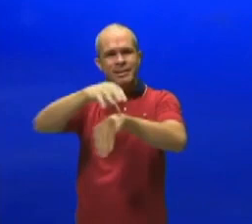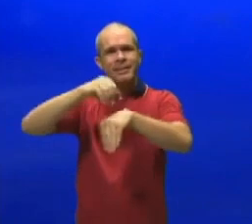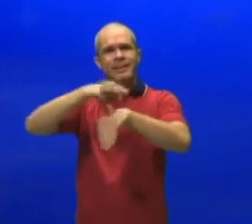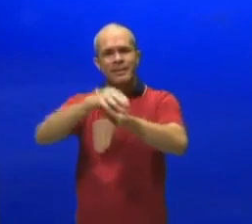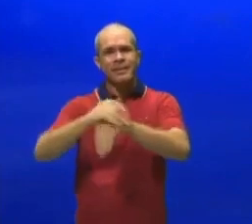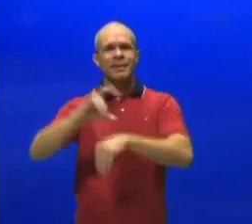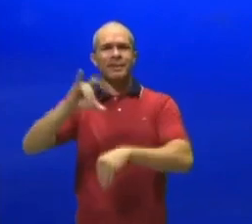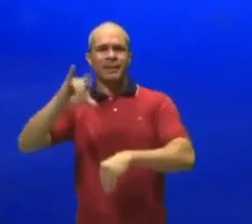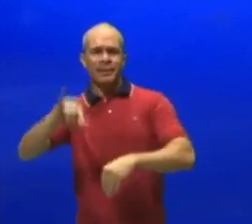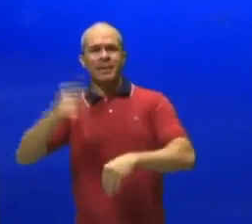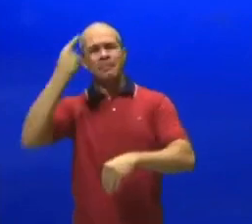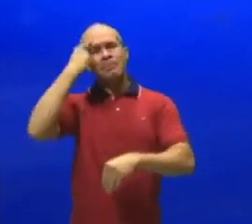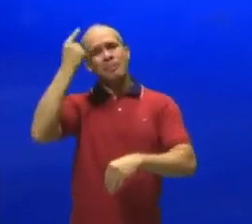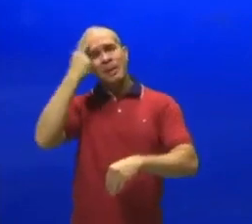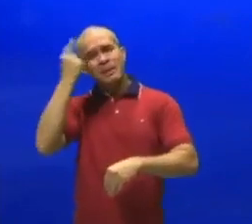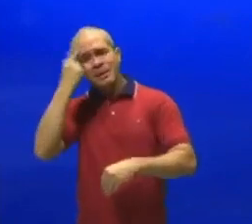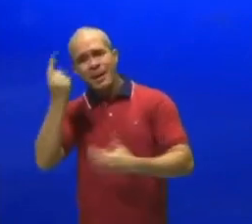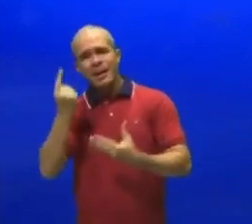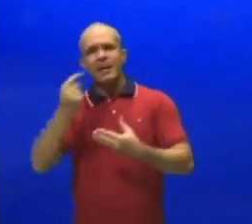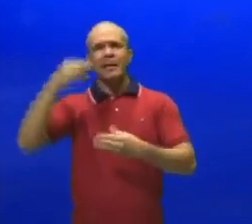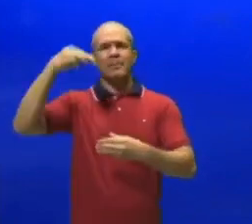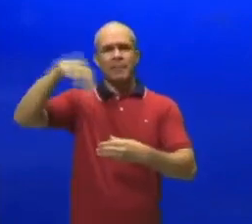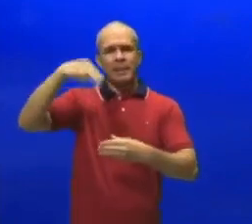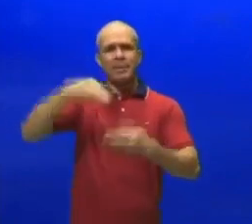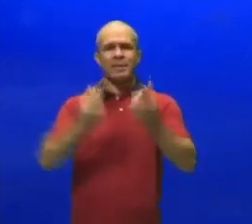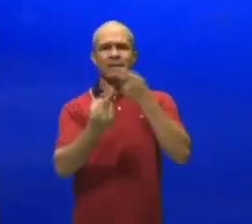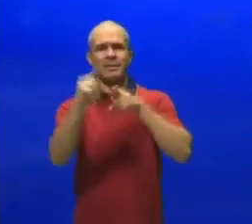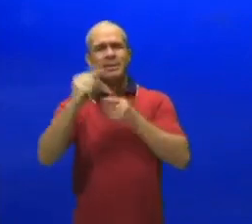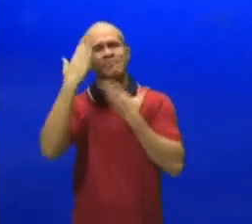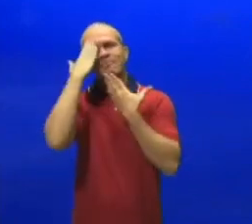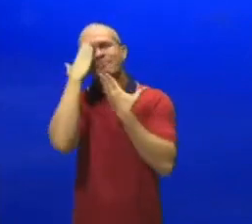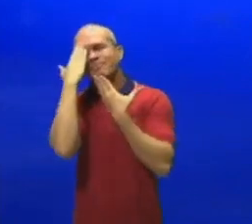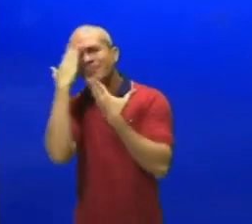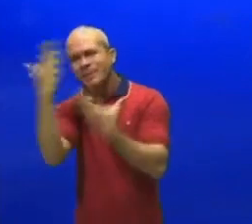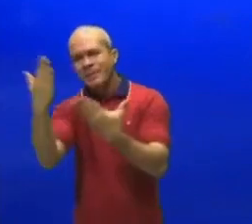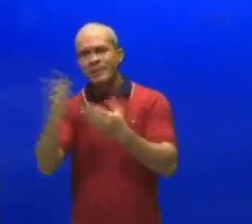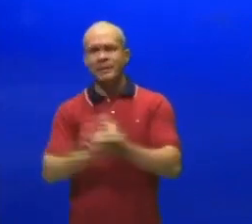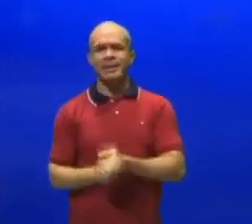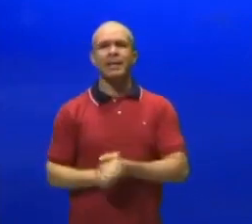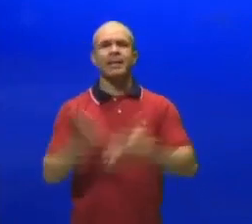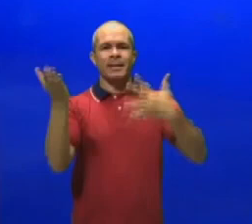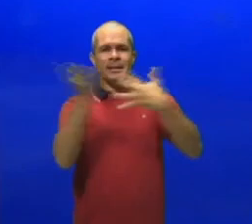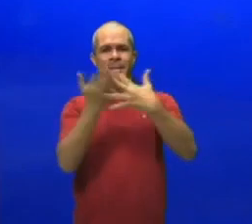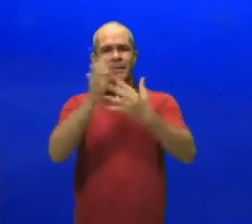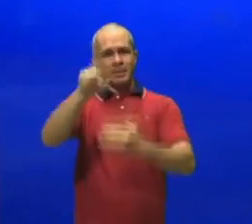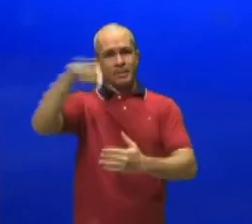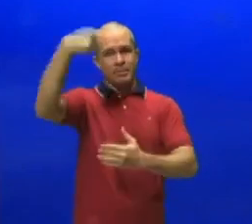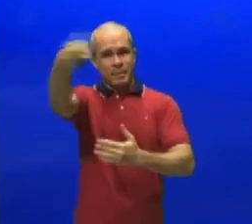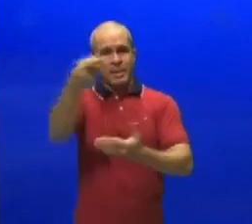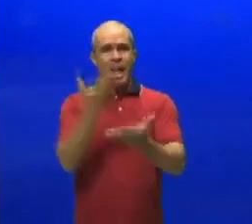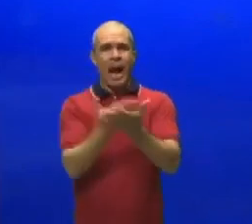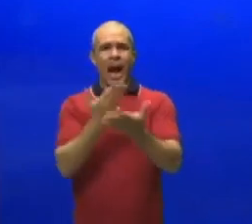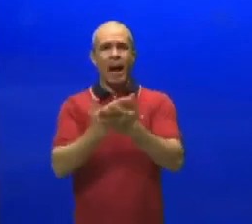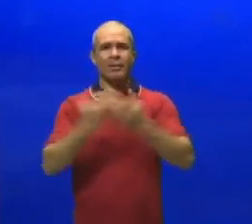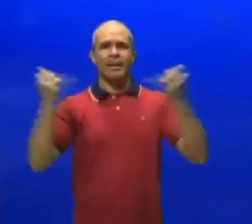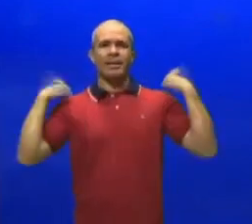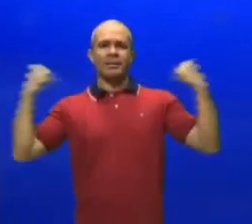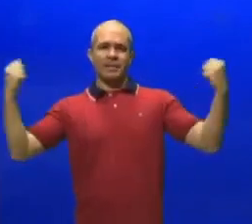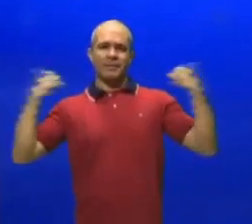pensar sobre física e matemática. Beleza? Muito obrigado, galerinha. Fiquem ligados, após o intervalo teremos aula de educação